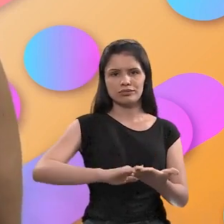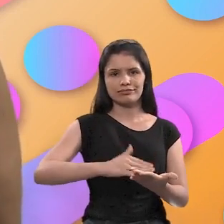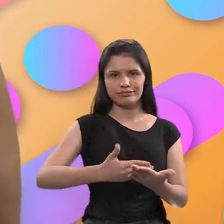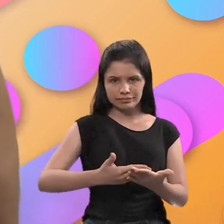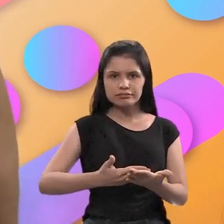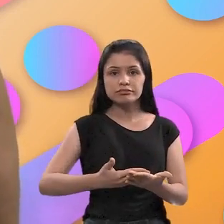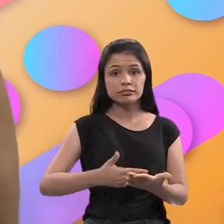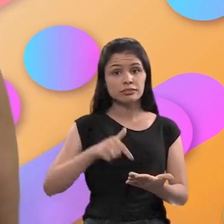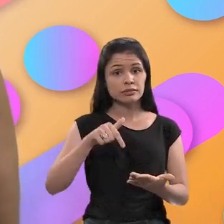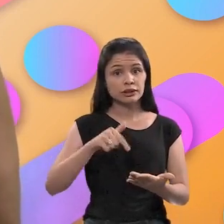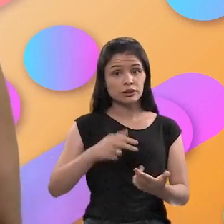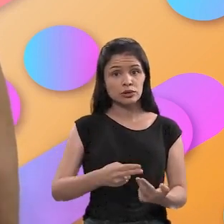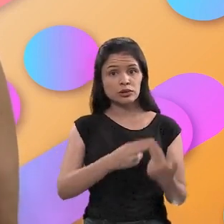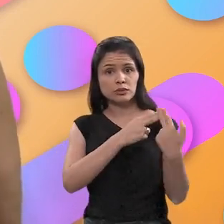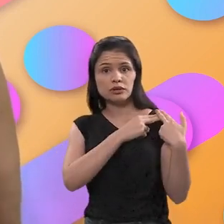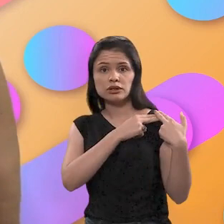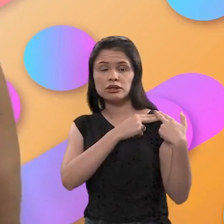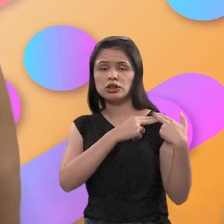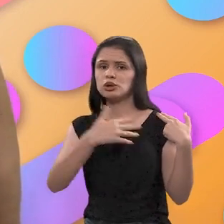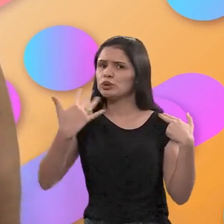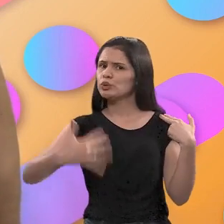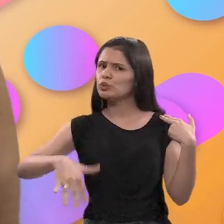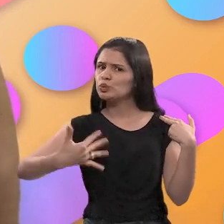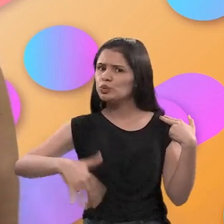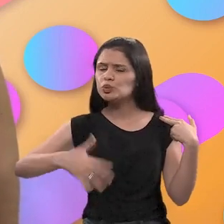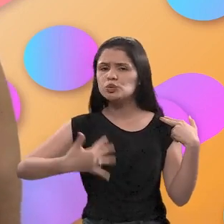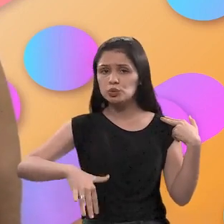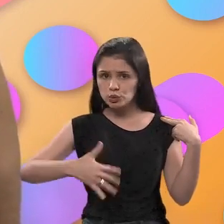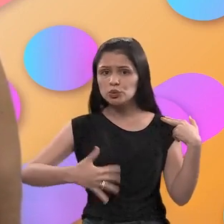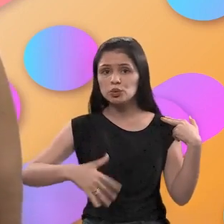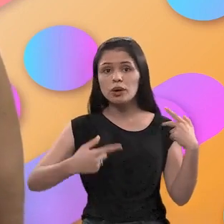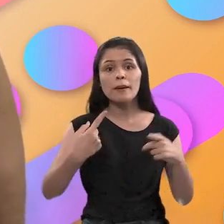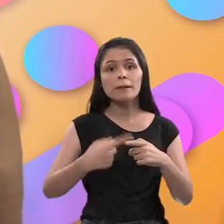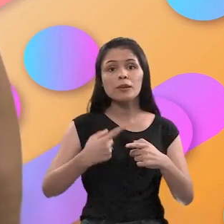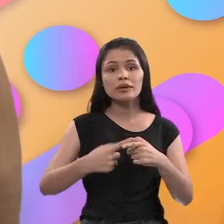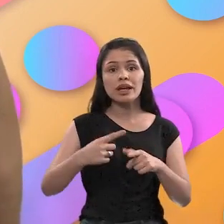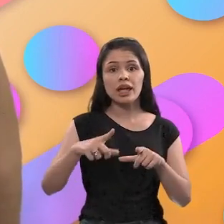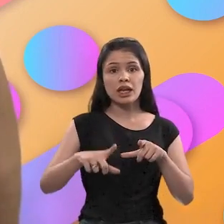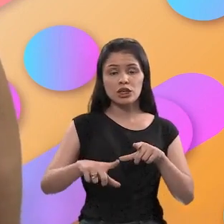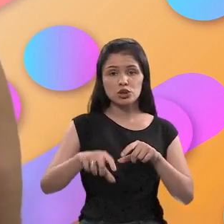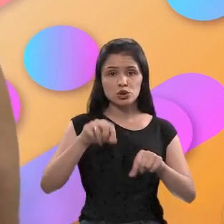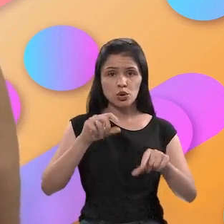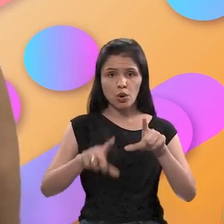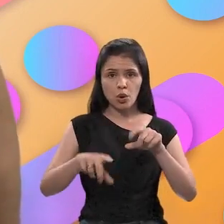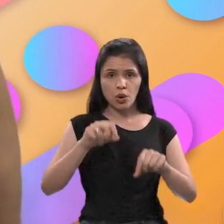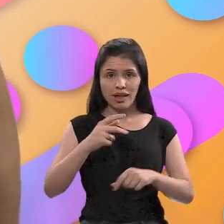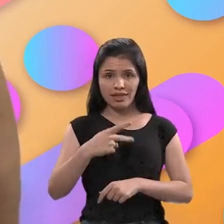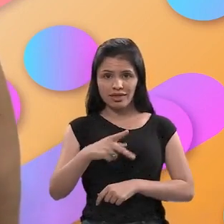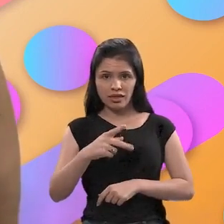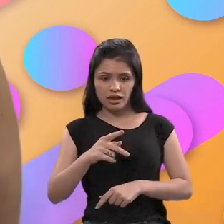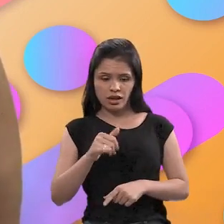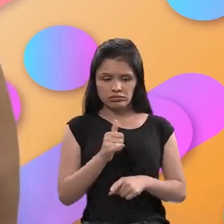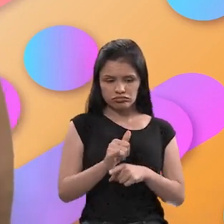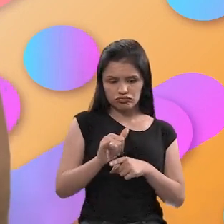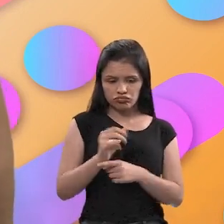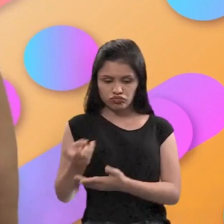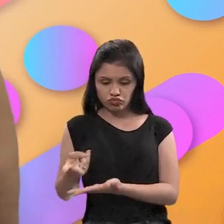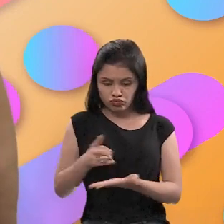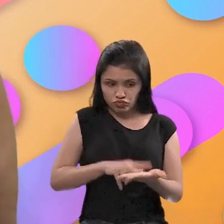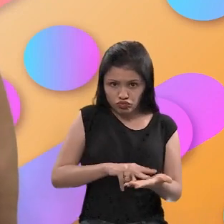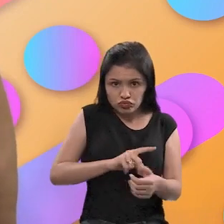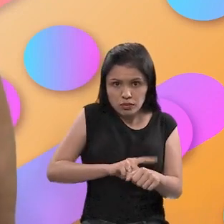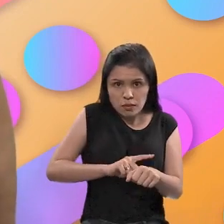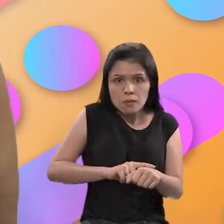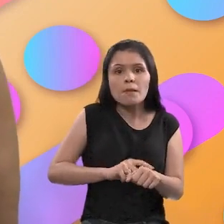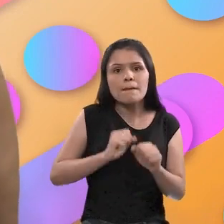aumenta a responsabilidade dele, porque essas escolhas que ele faz podem comprometer positivamente